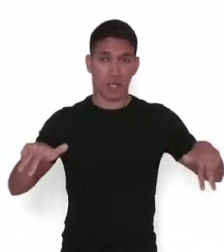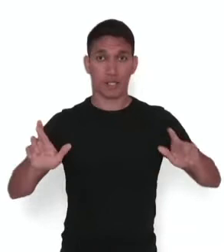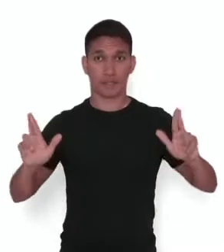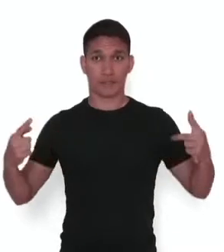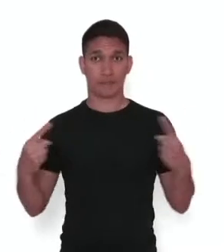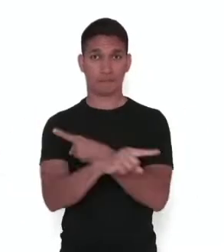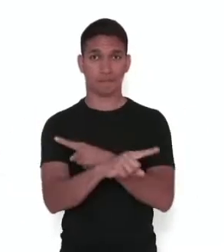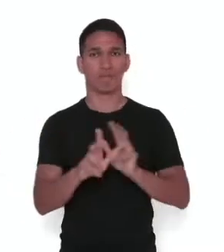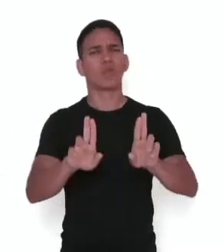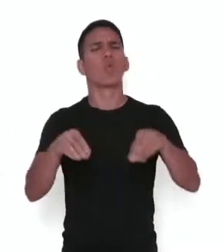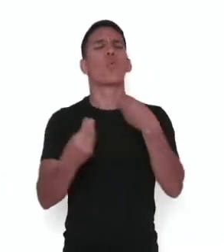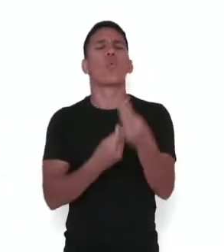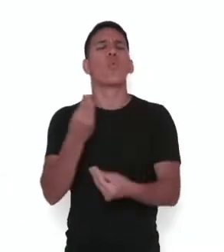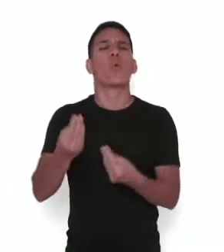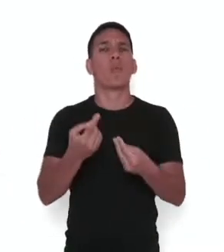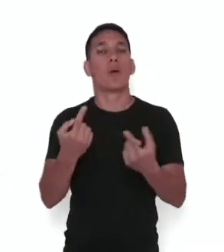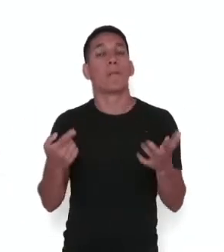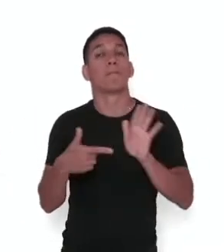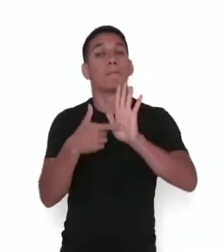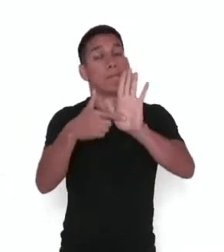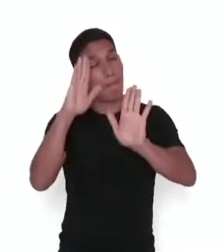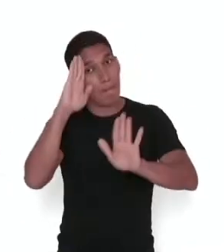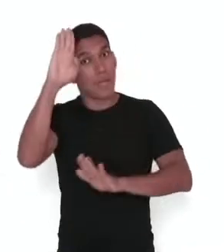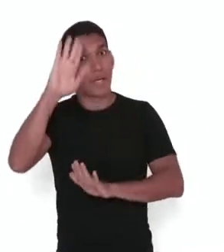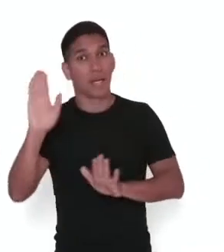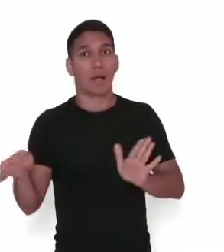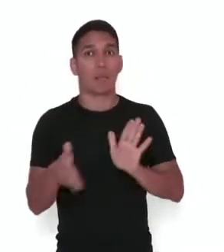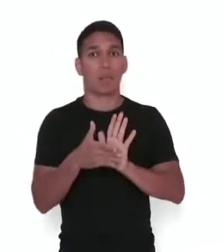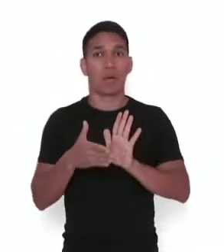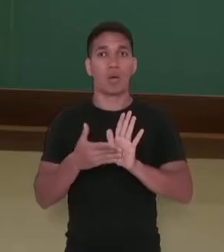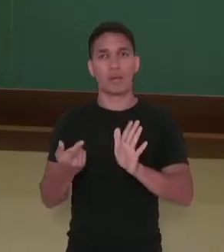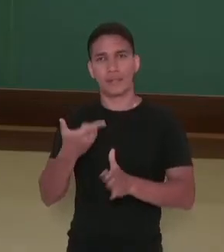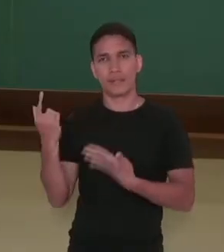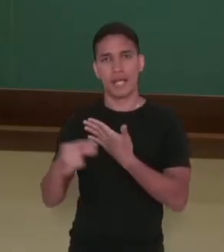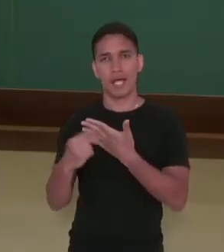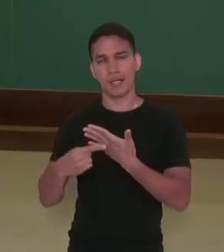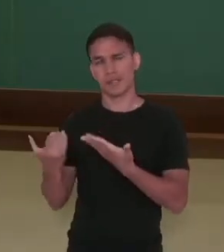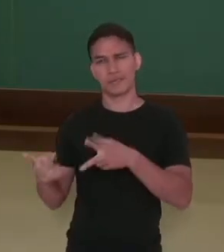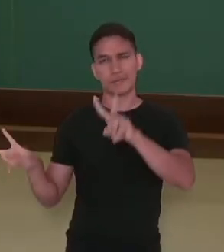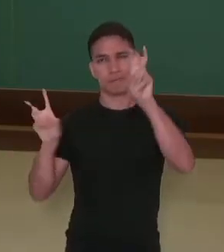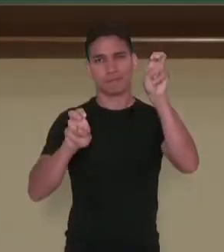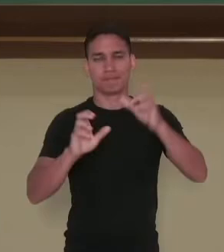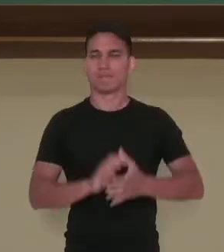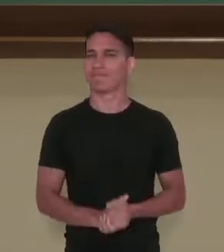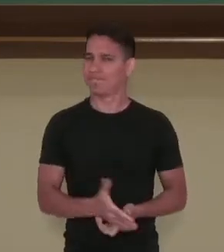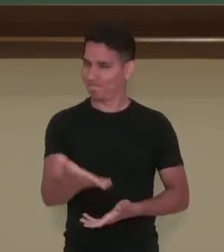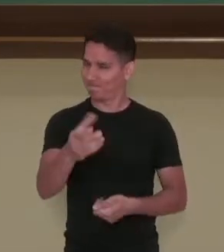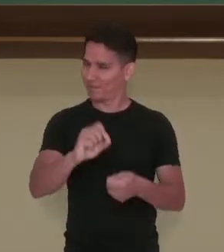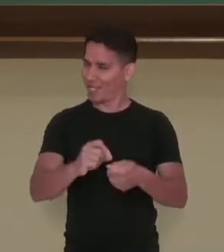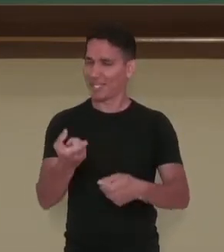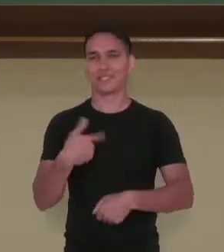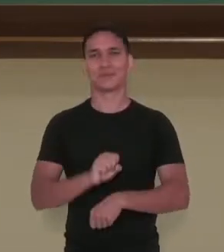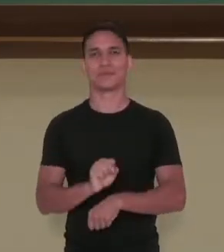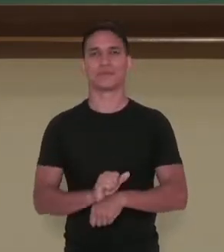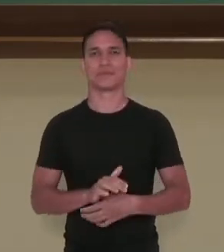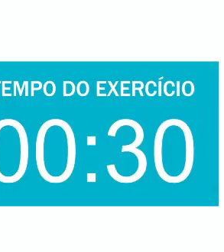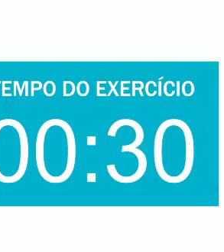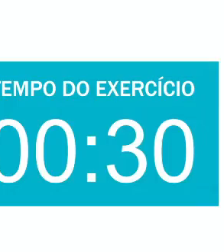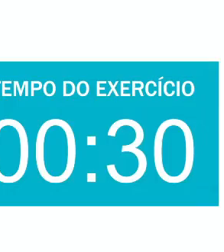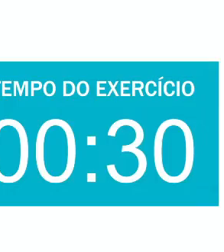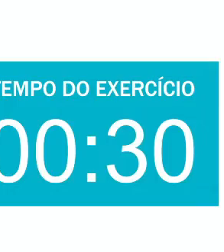Quais foram as principais ideias apresentadas pelo autor nesse trecho lido? Faz aí, que eu te aguardo